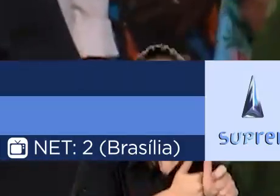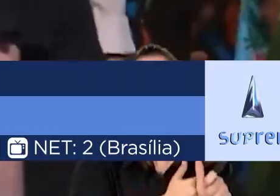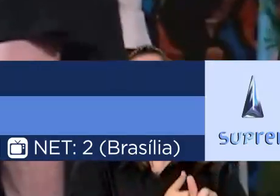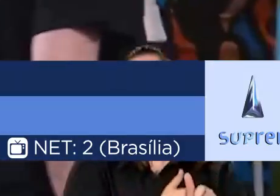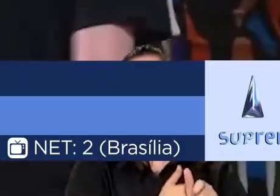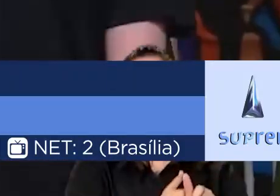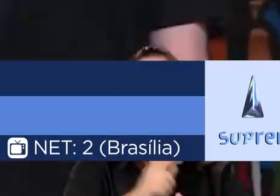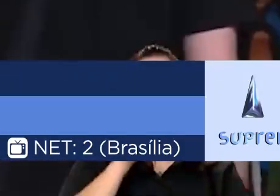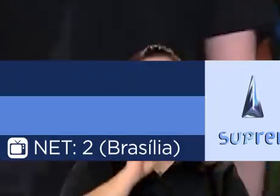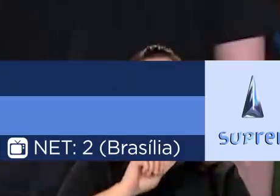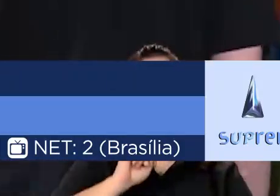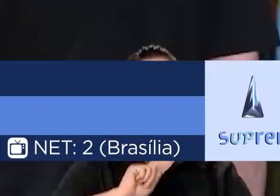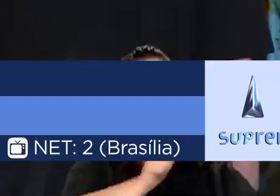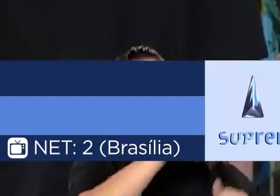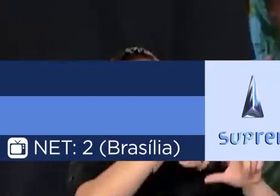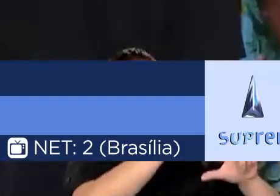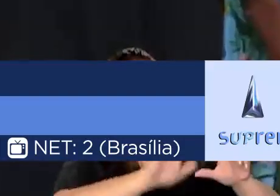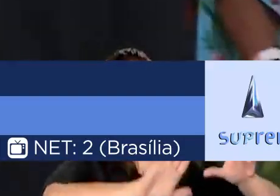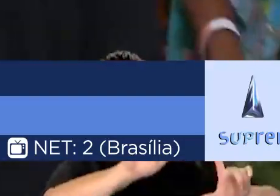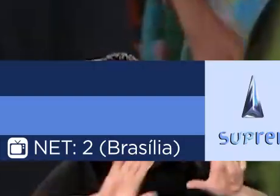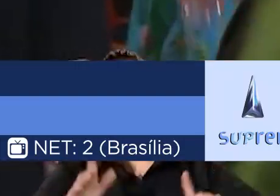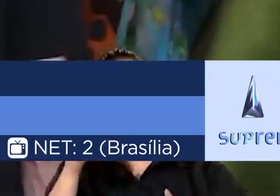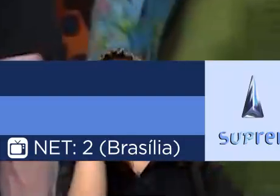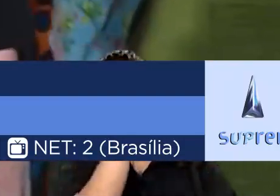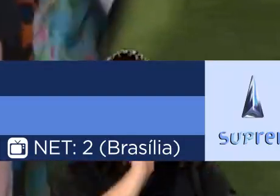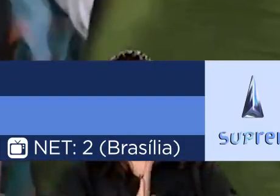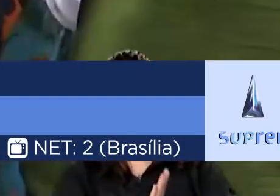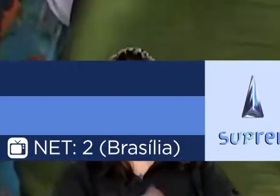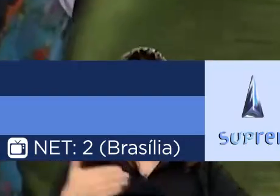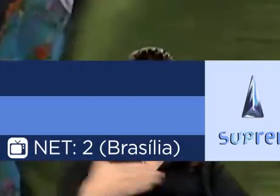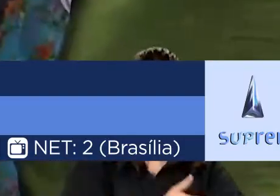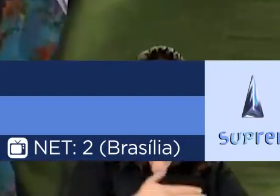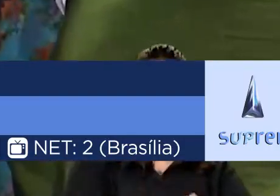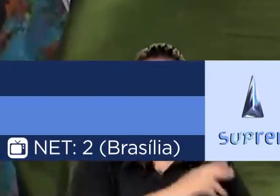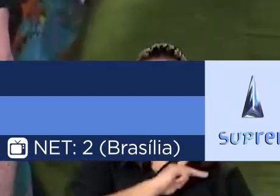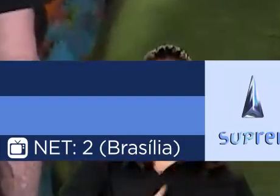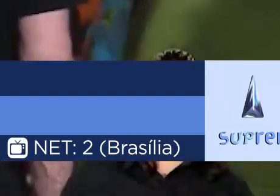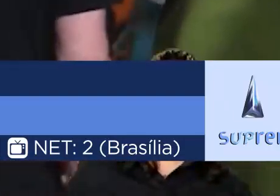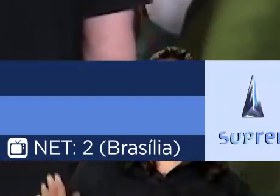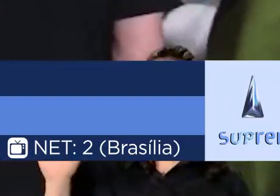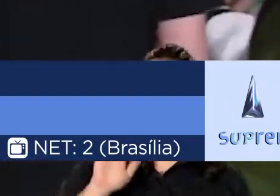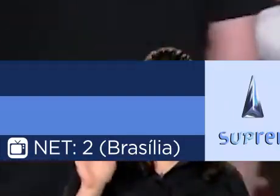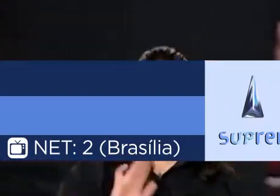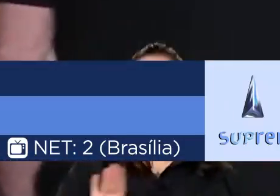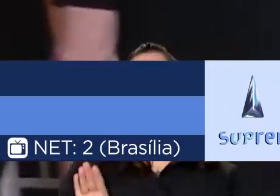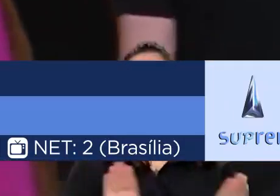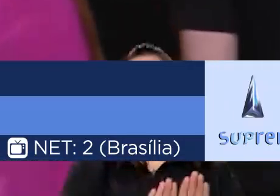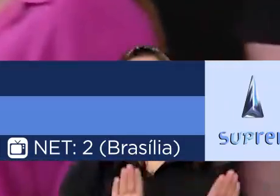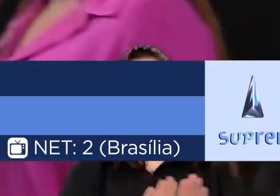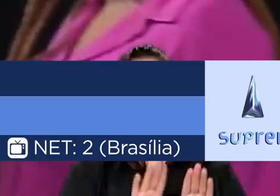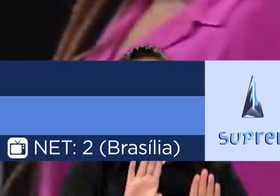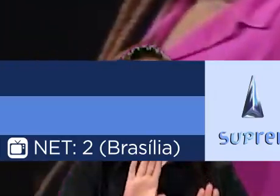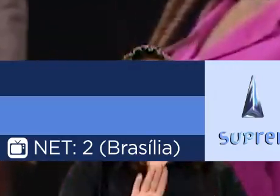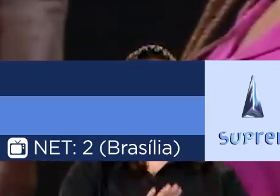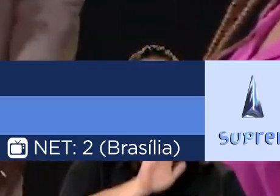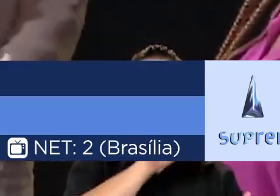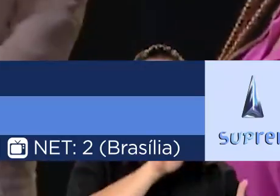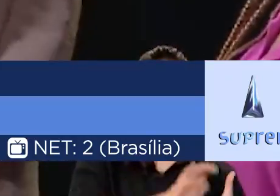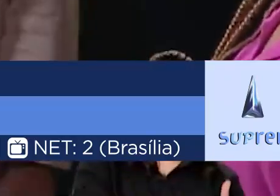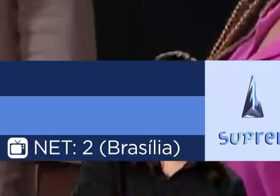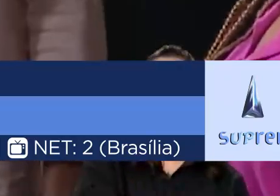efetivação do compromisso do governo com a revitalização do cinema nacional com a